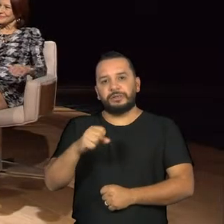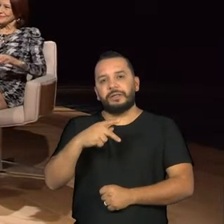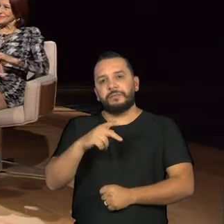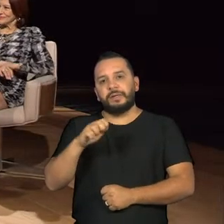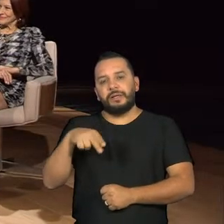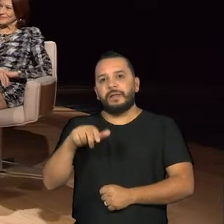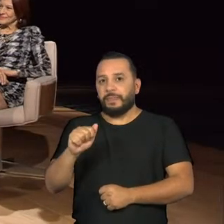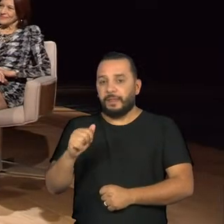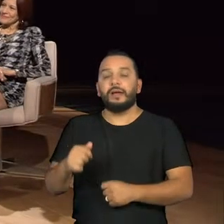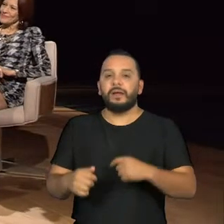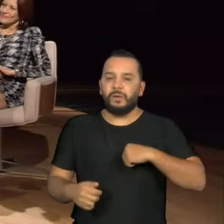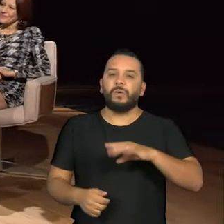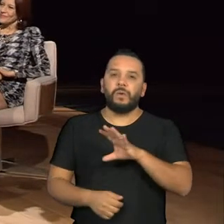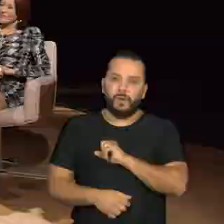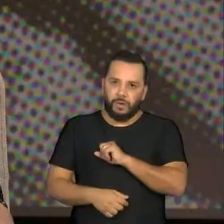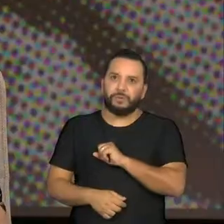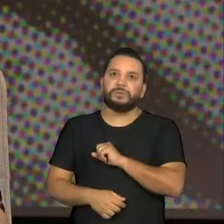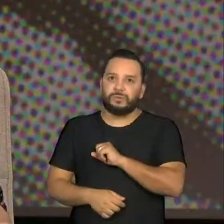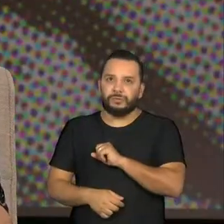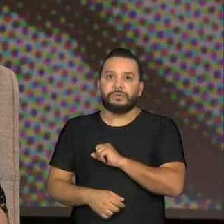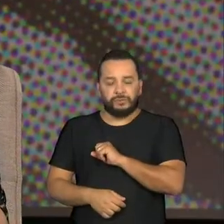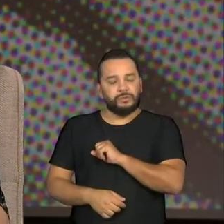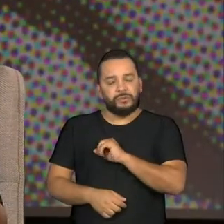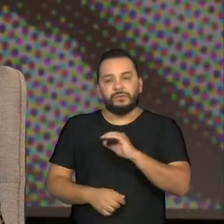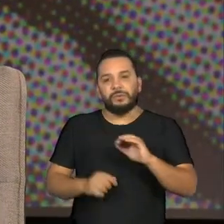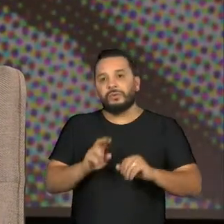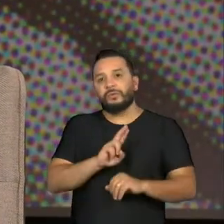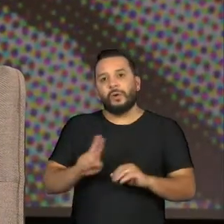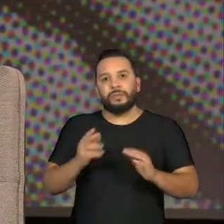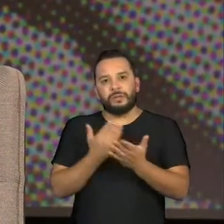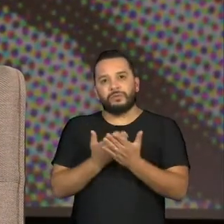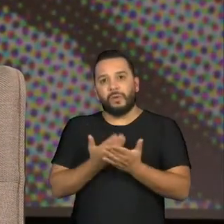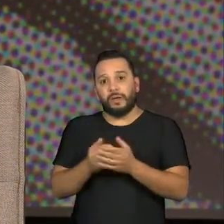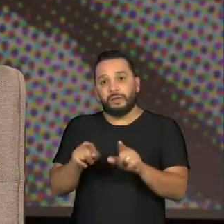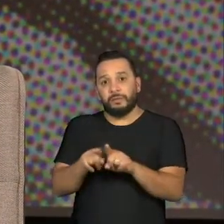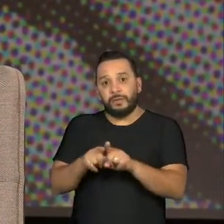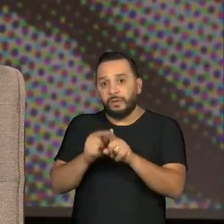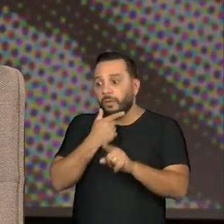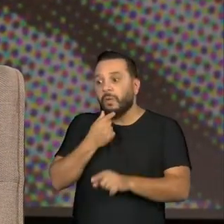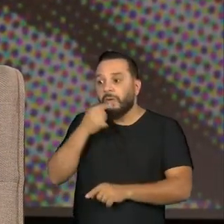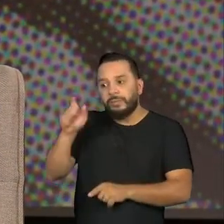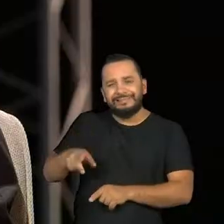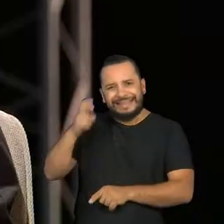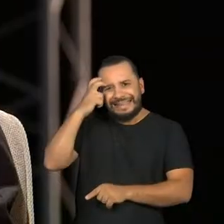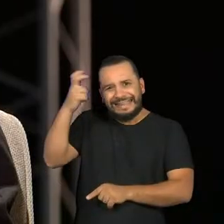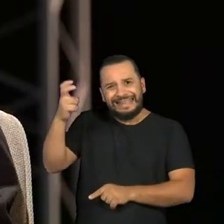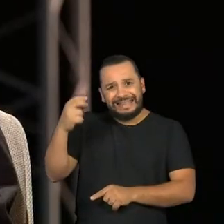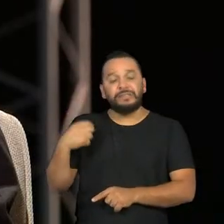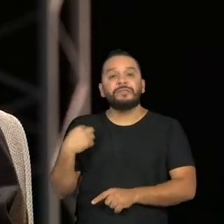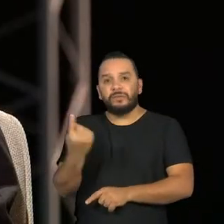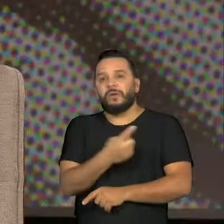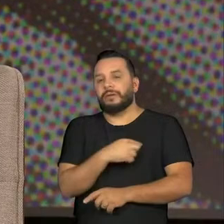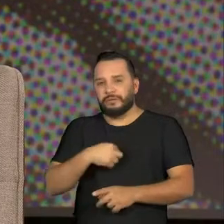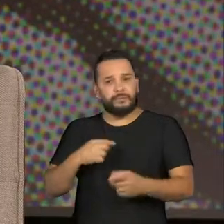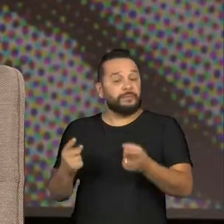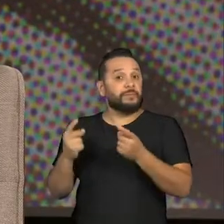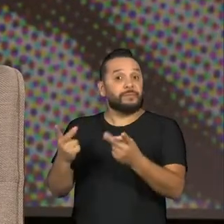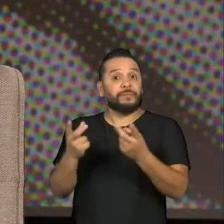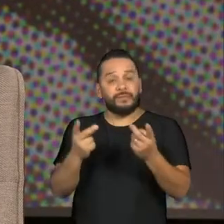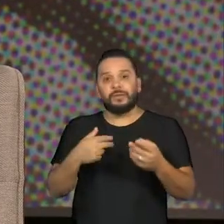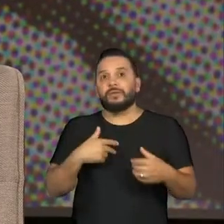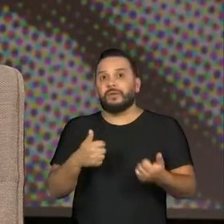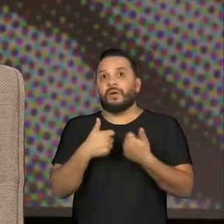só pelo nome da minha escola, mas porque ele é gênio. E aí a gente começou a vender, batendo perna pelo Rio de Janeiro de